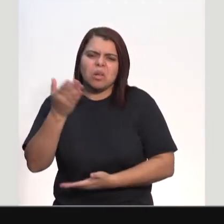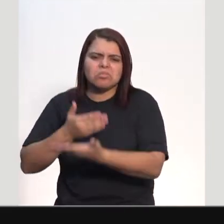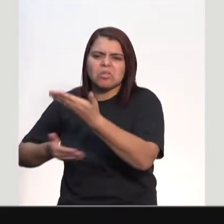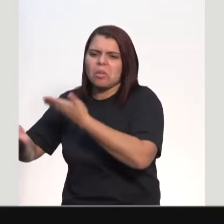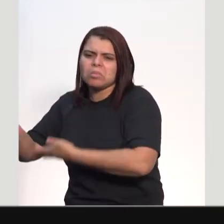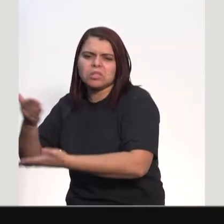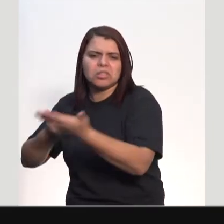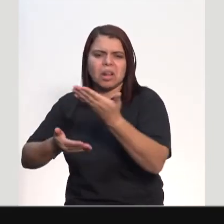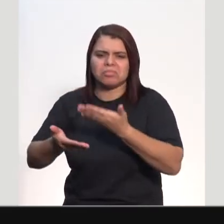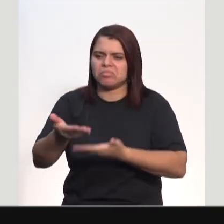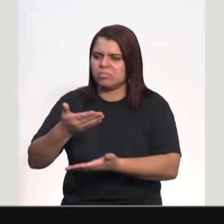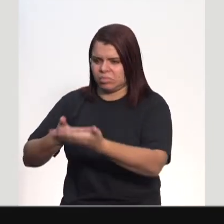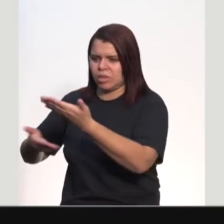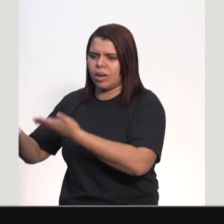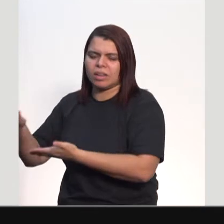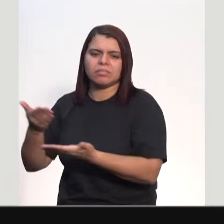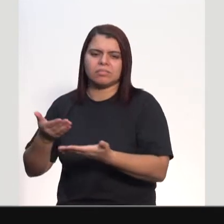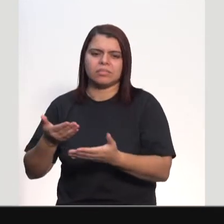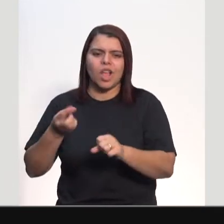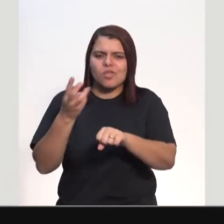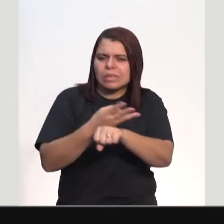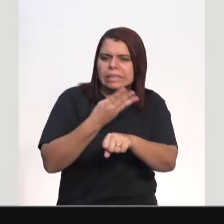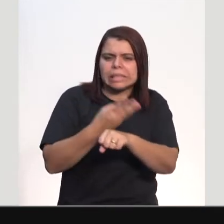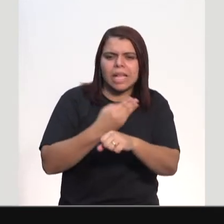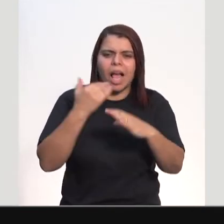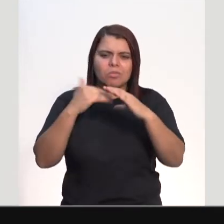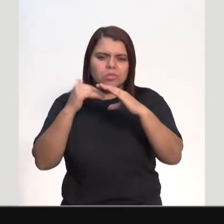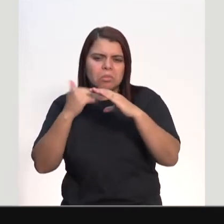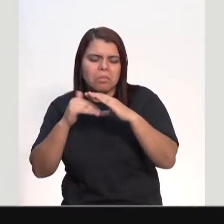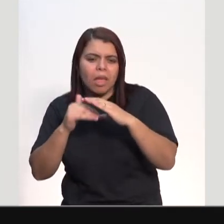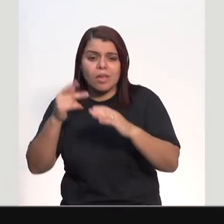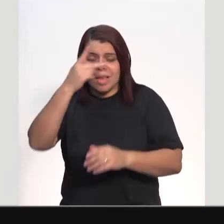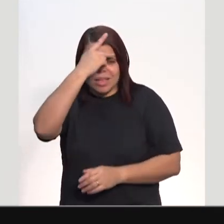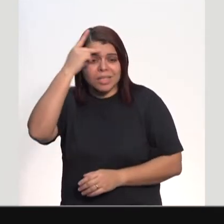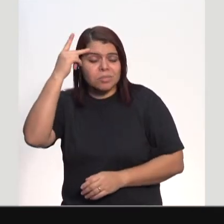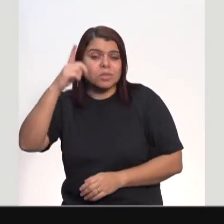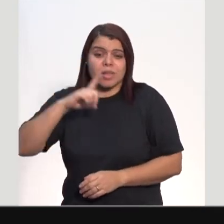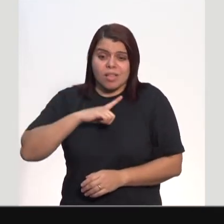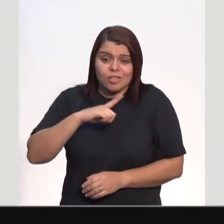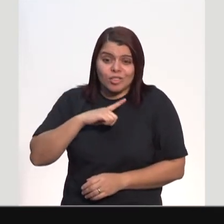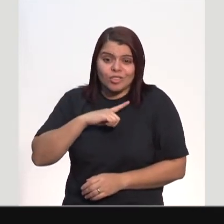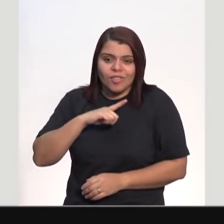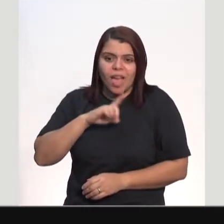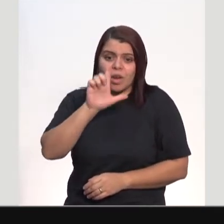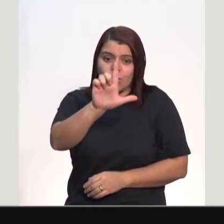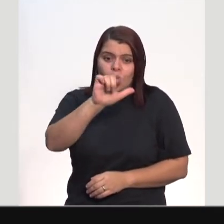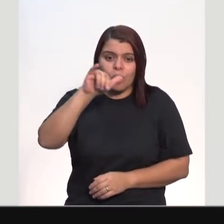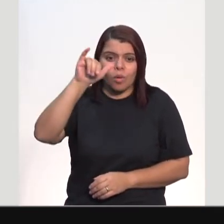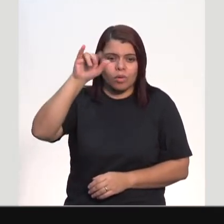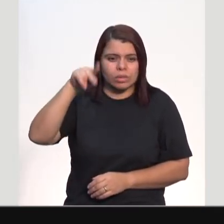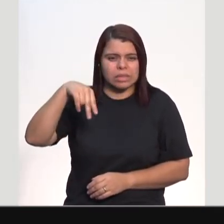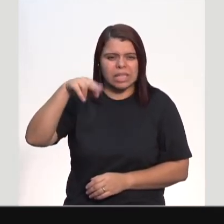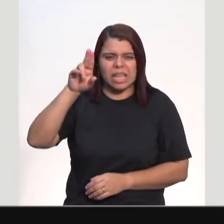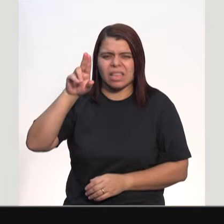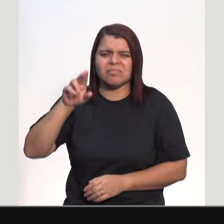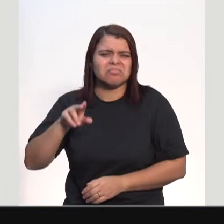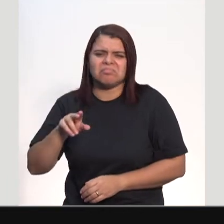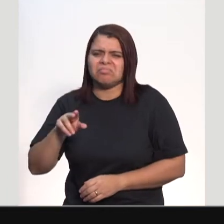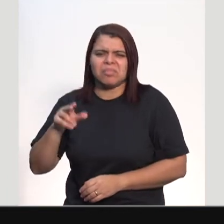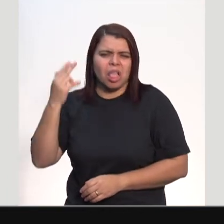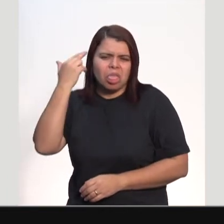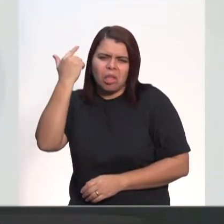as pessoas, pode ser pelo WhatsApp ou por e-mail, que as pessoas que tiverem esse link vão acessar a reunião